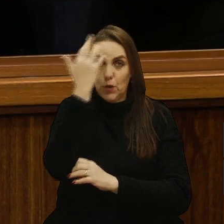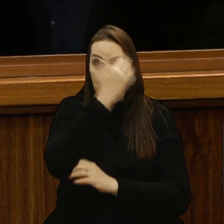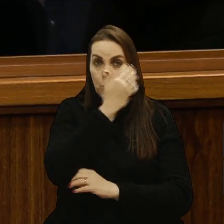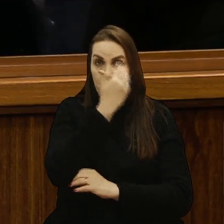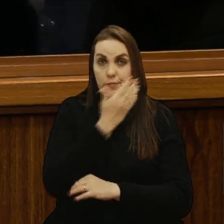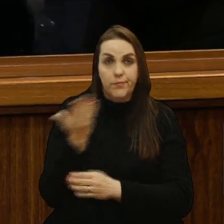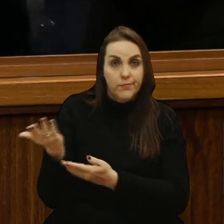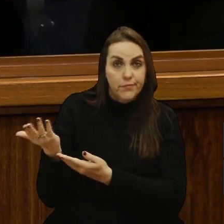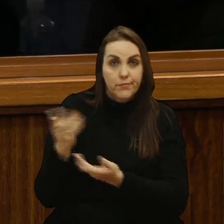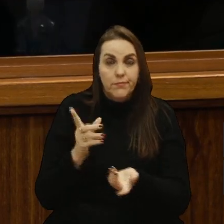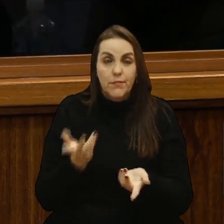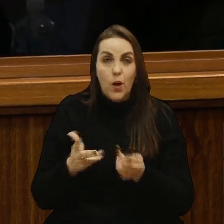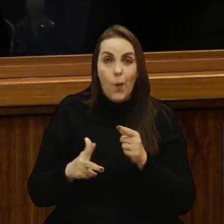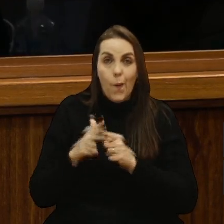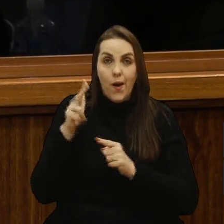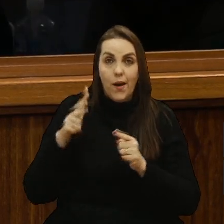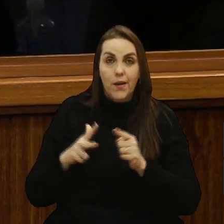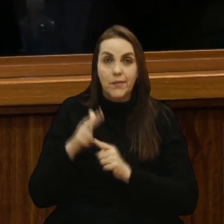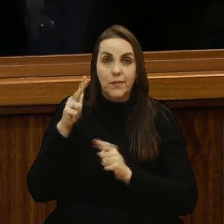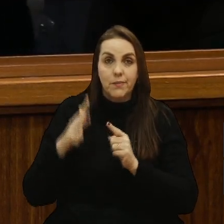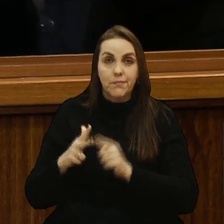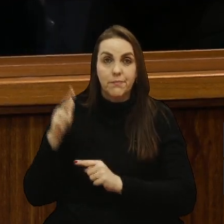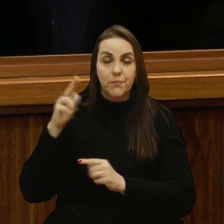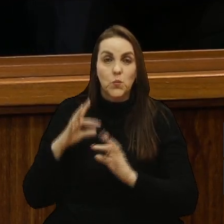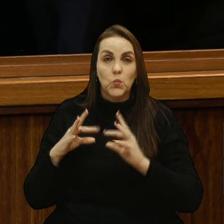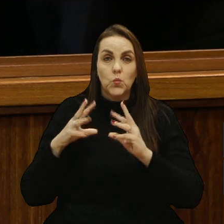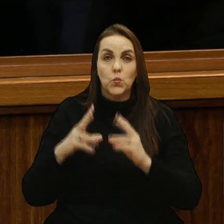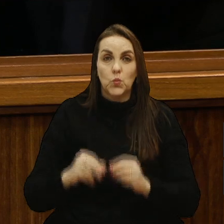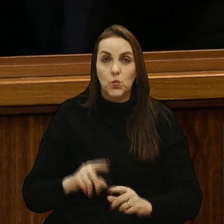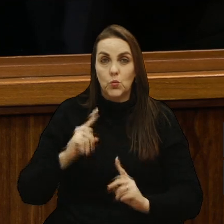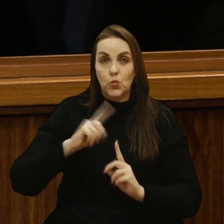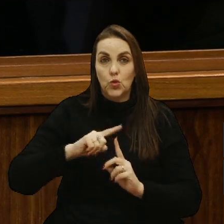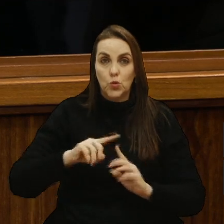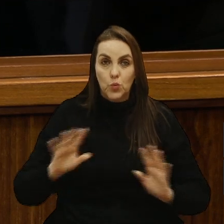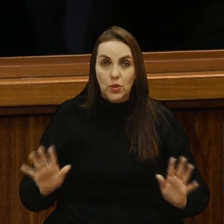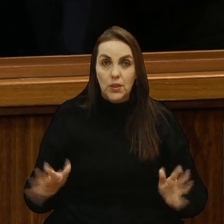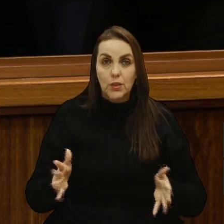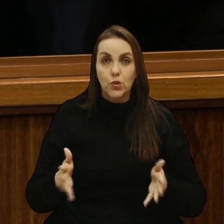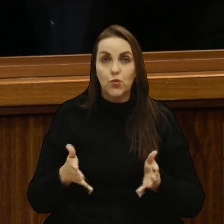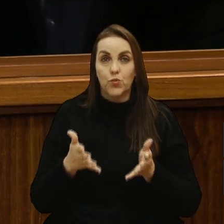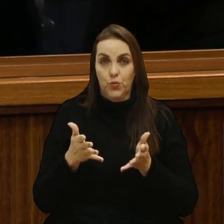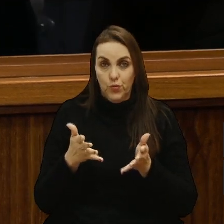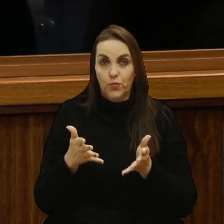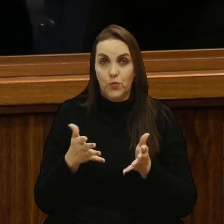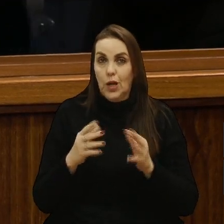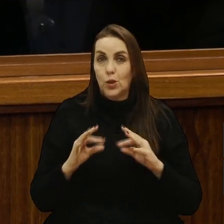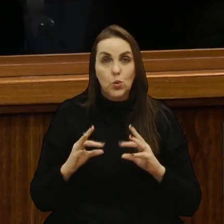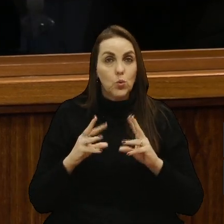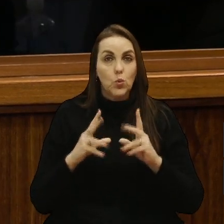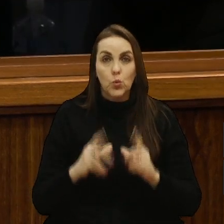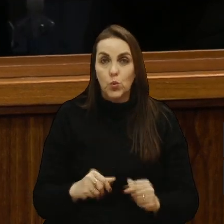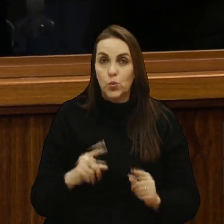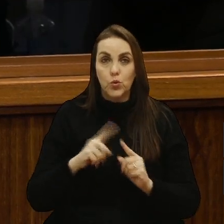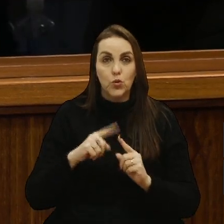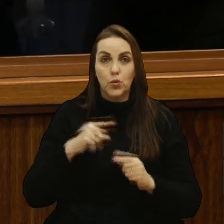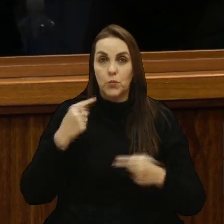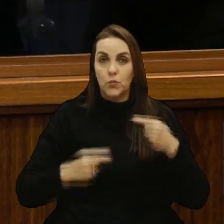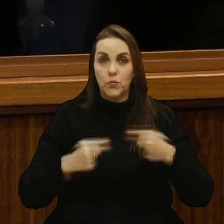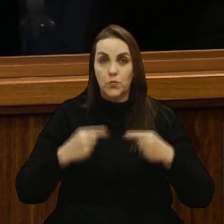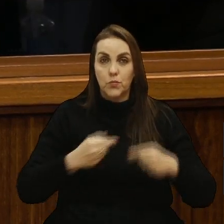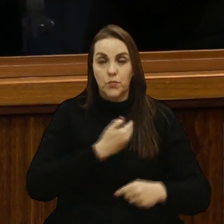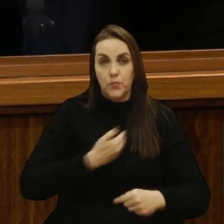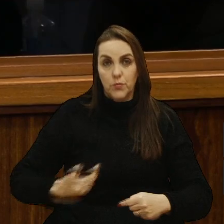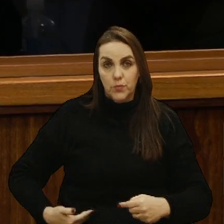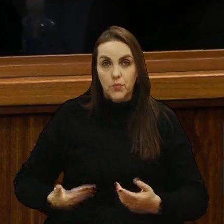municipal que corta todo tipo de incentivo a todo tipo de política